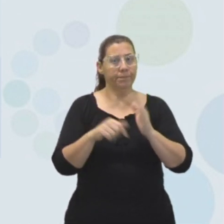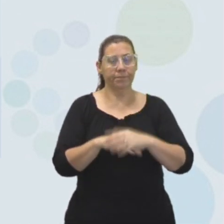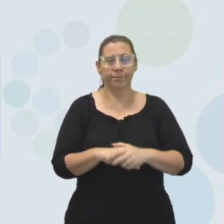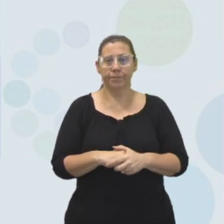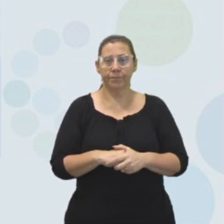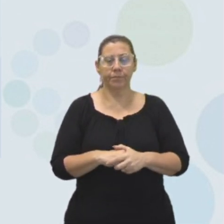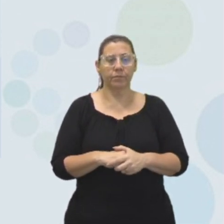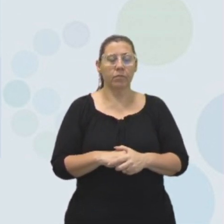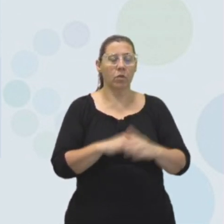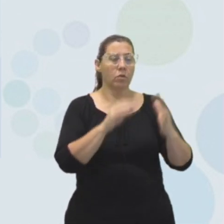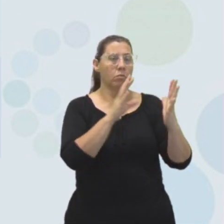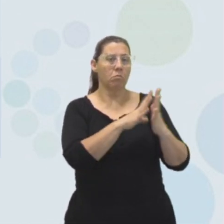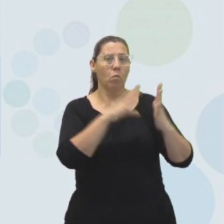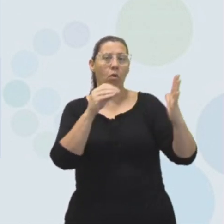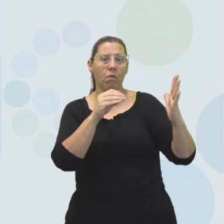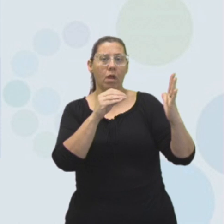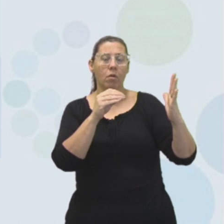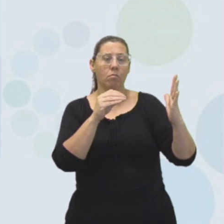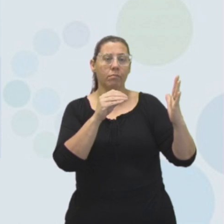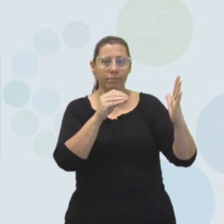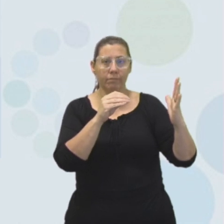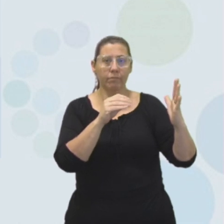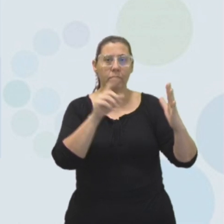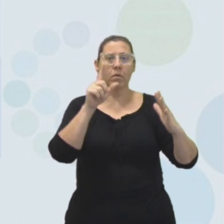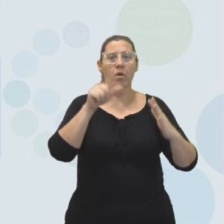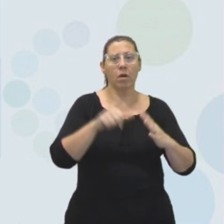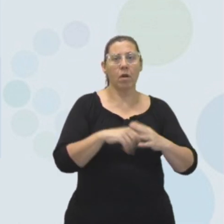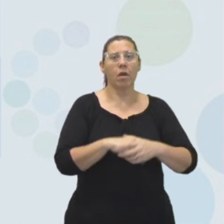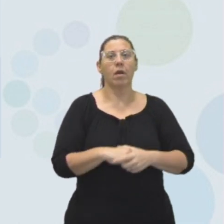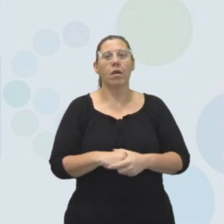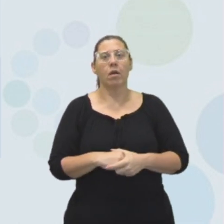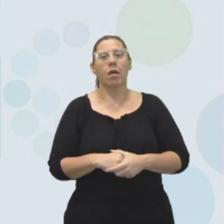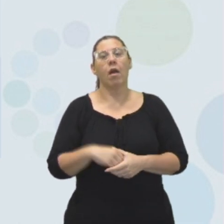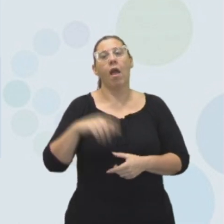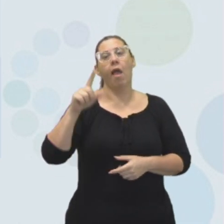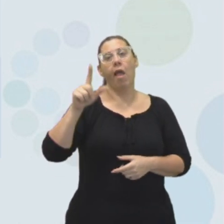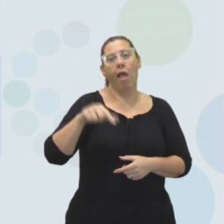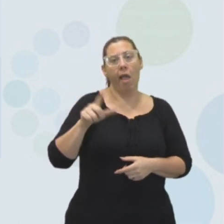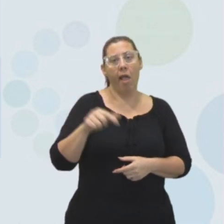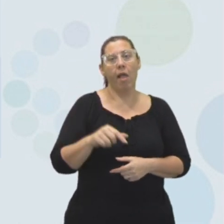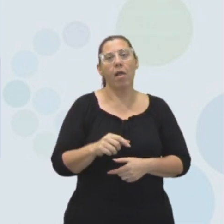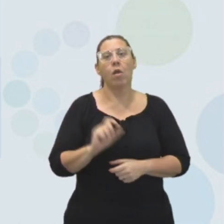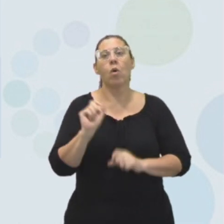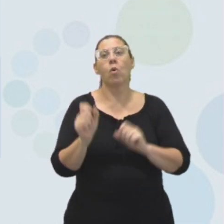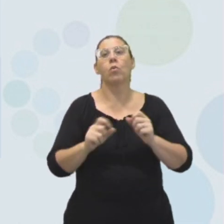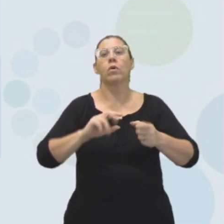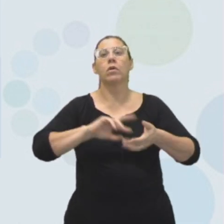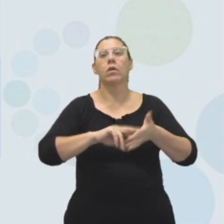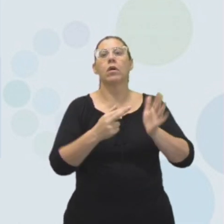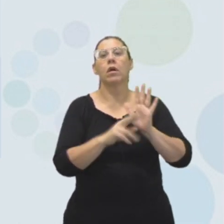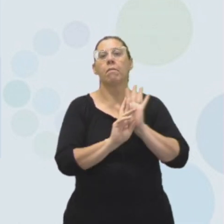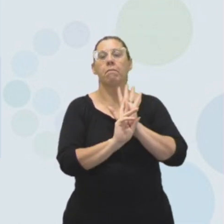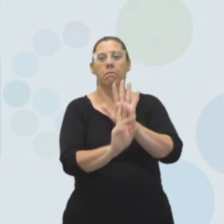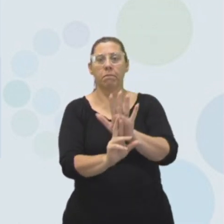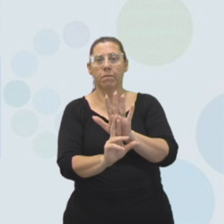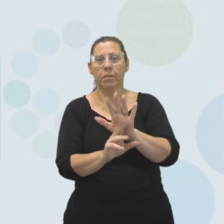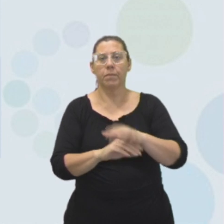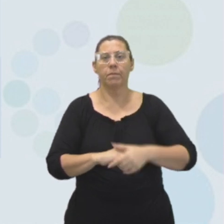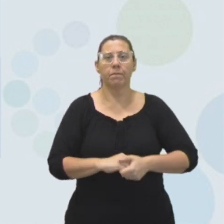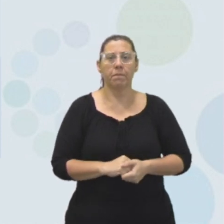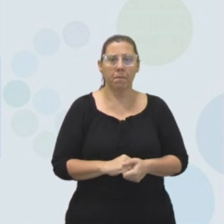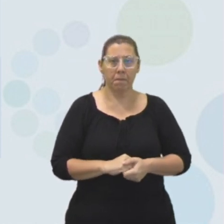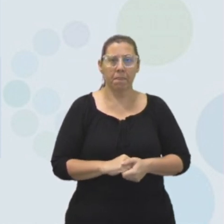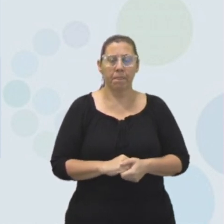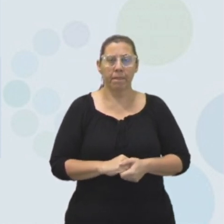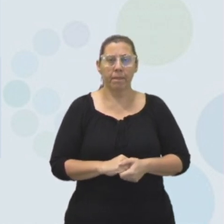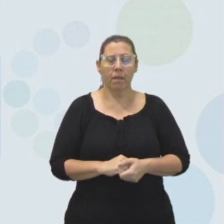como espelho, né? No caso, o vídeo espelho é o que a gente representa e o que o